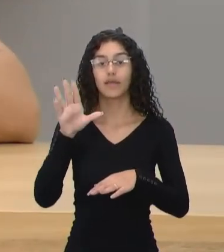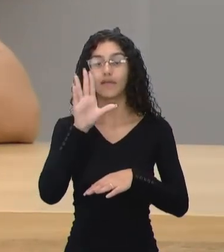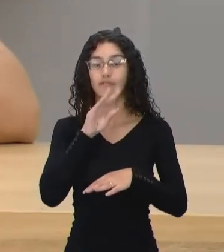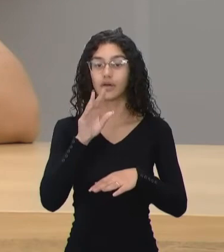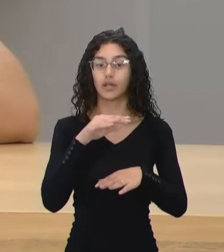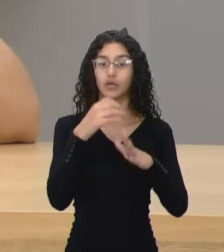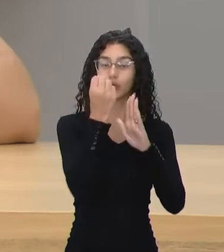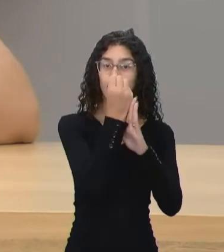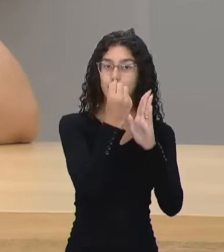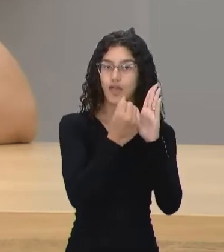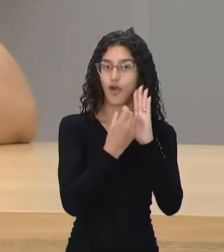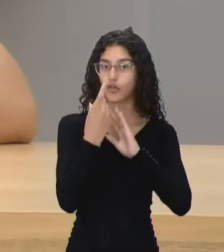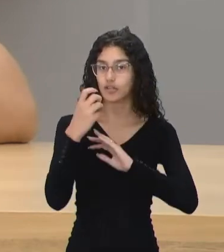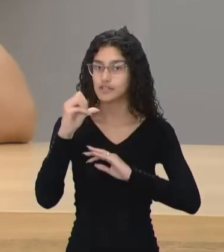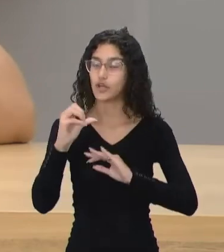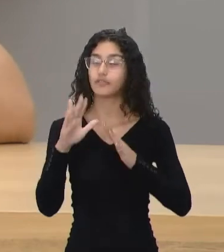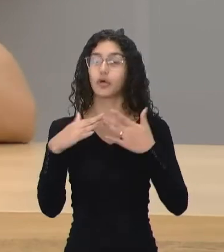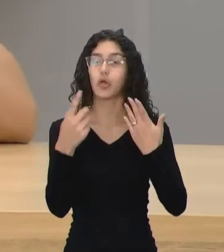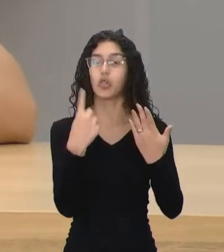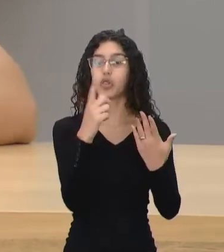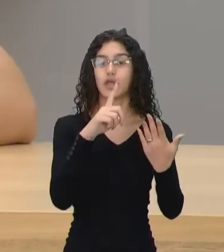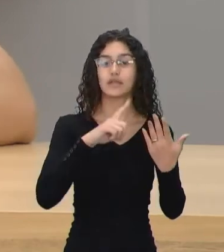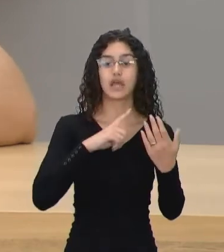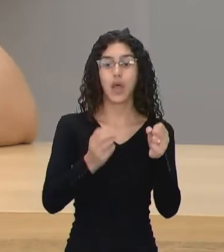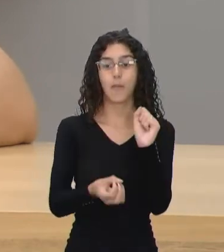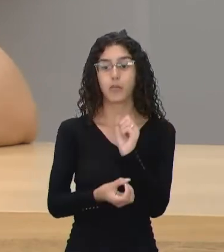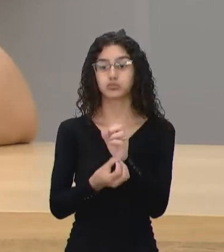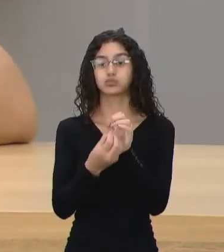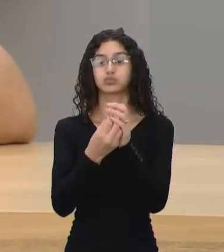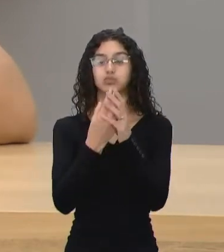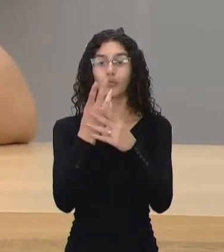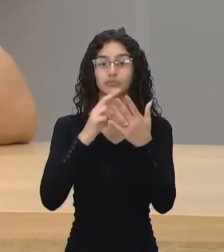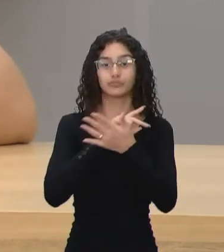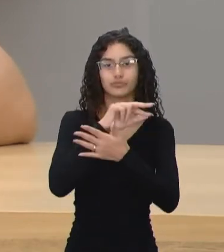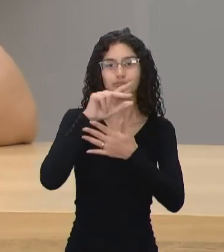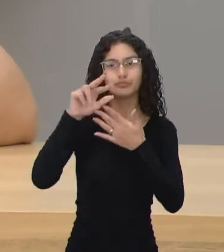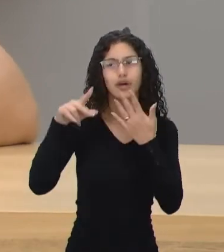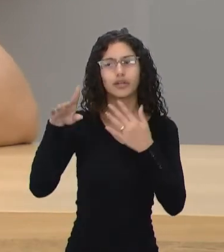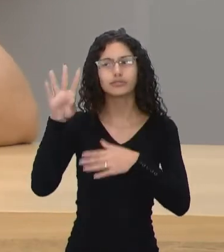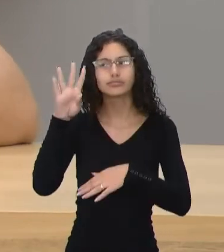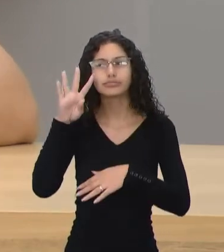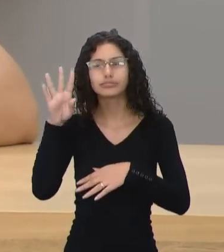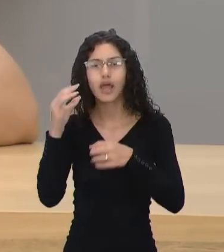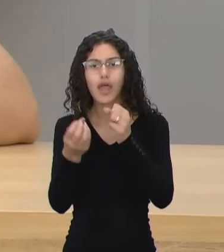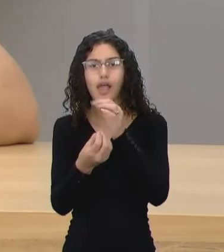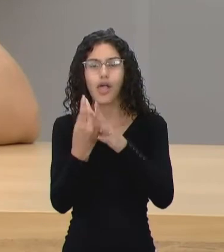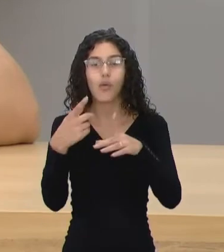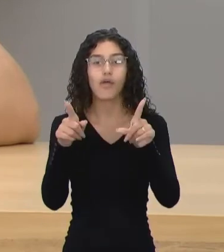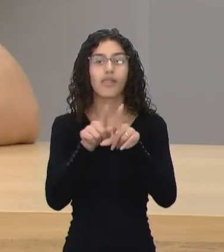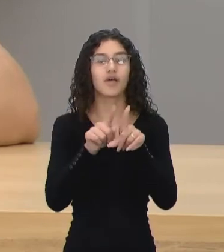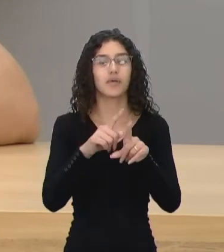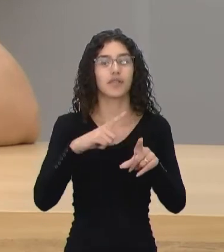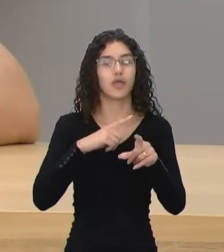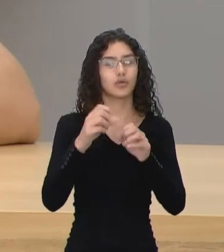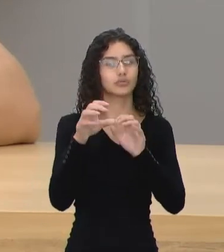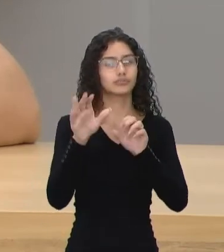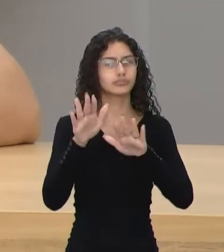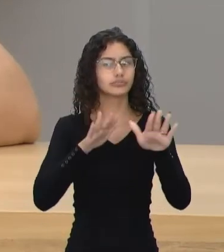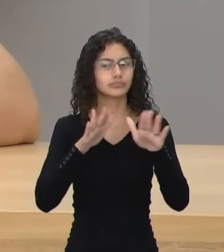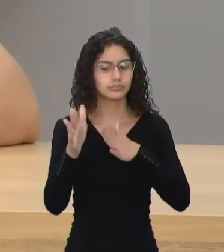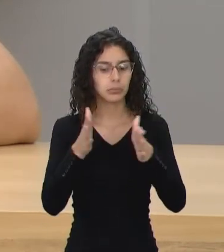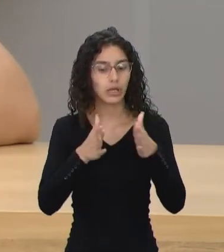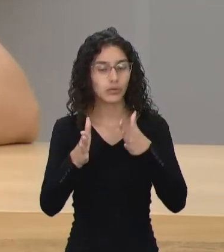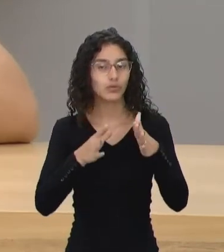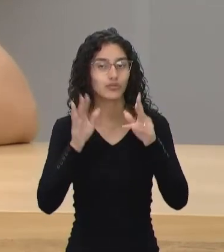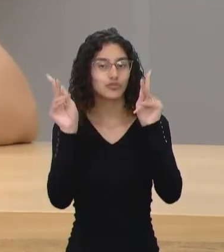século XIX, onde nós temos o surgimento de várias invenções e também nós temos um período de